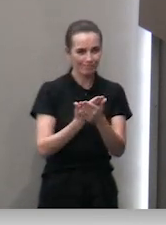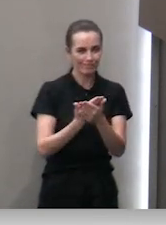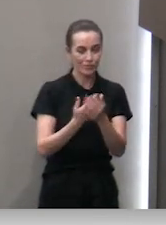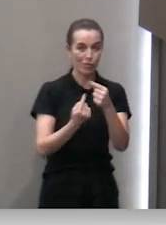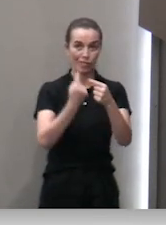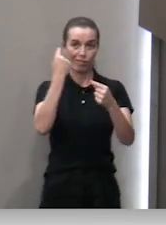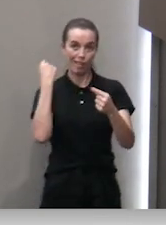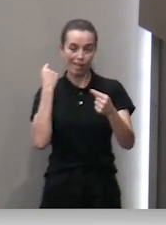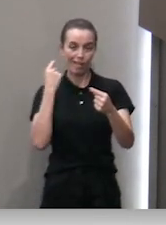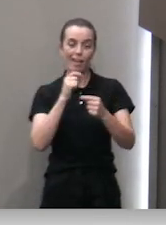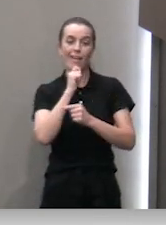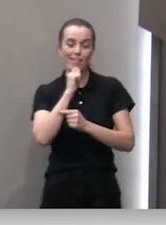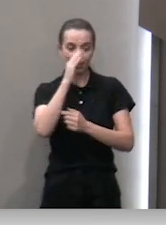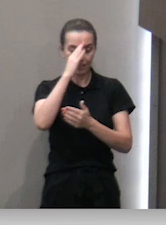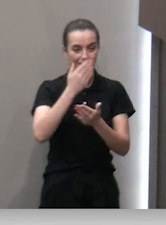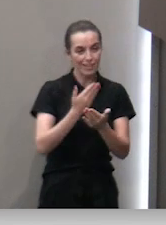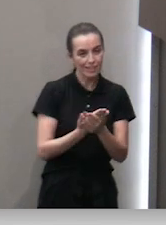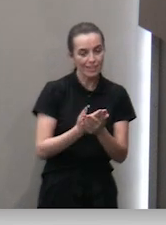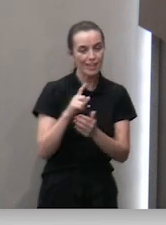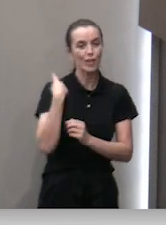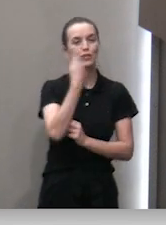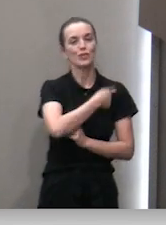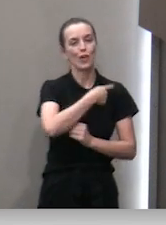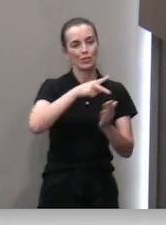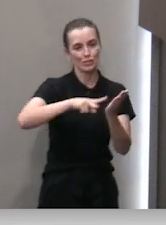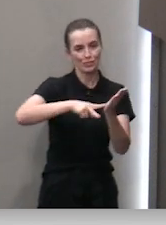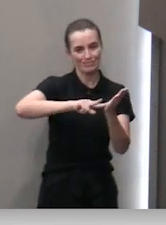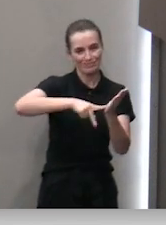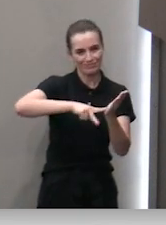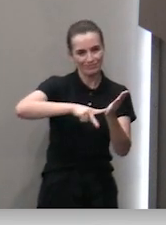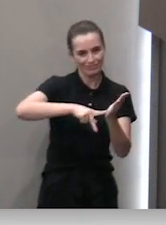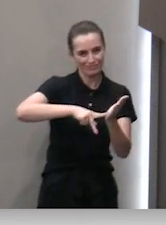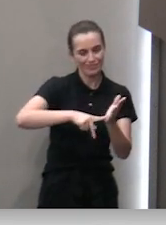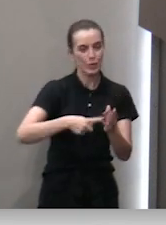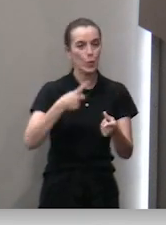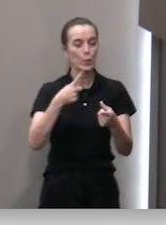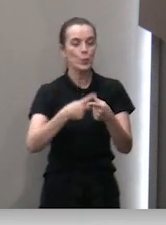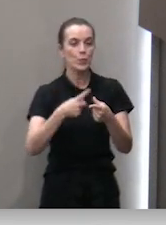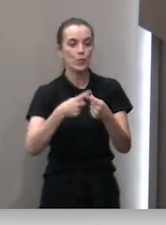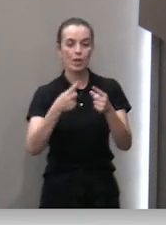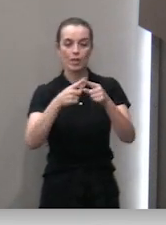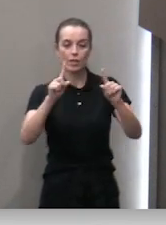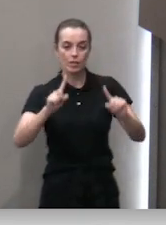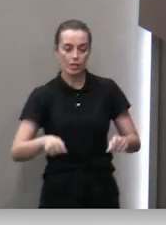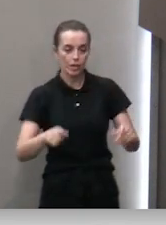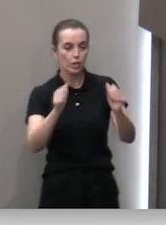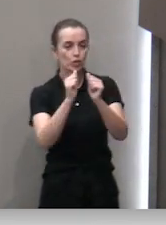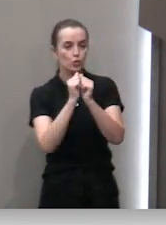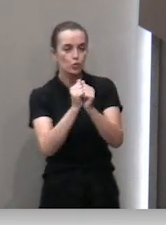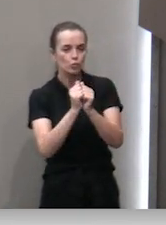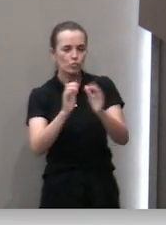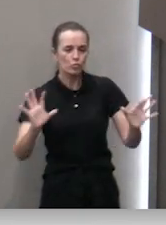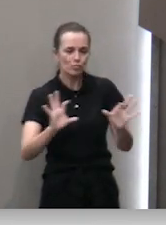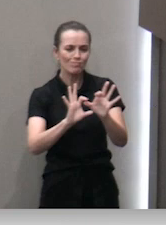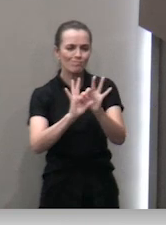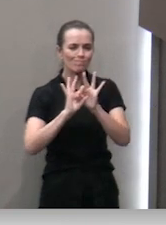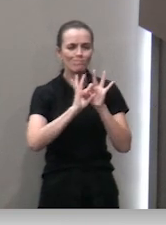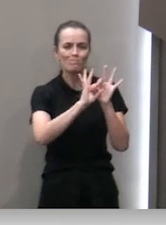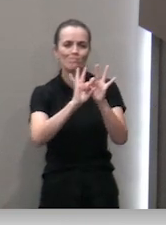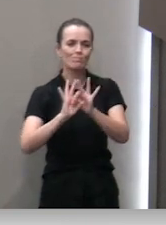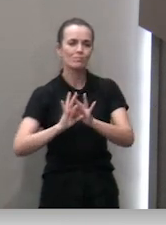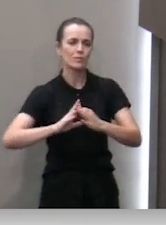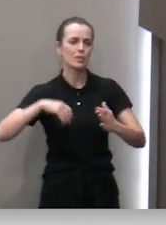acredita nesse sindicato, o nosso Simpasso. Foi porque o servidor esteve junto e unido na luta e nas